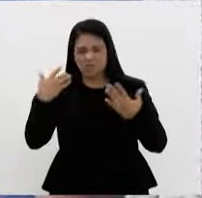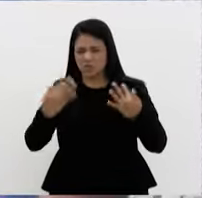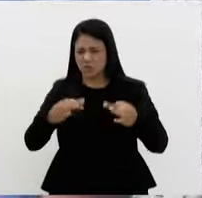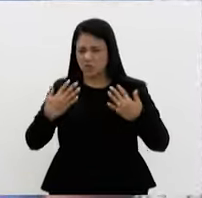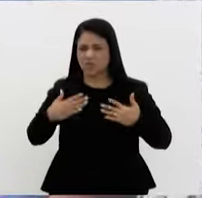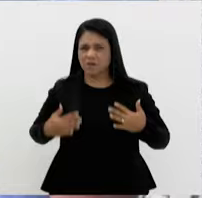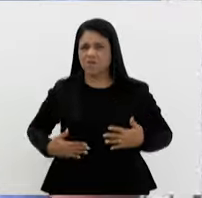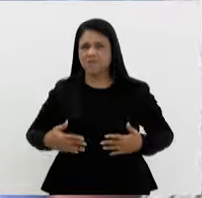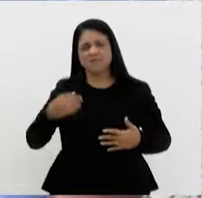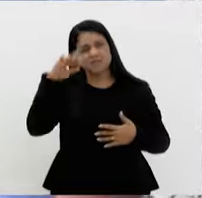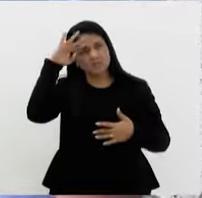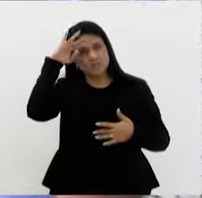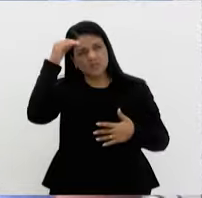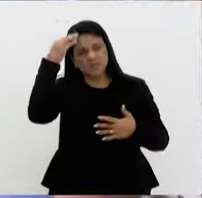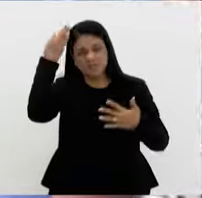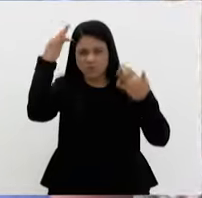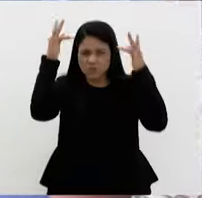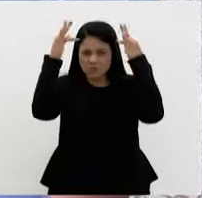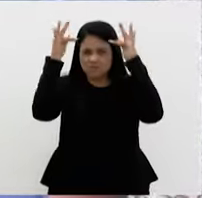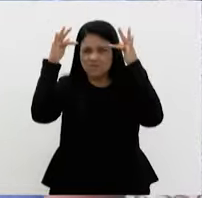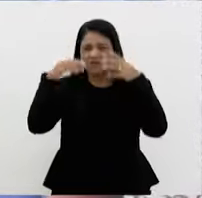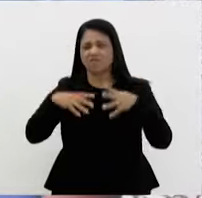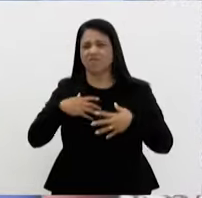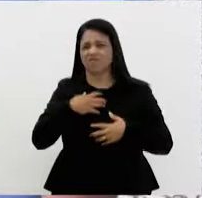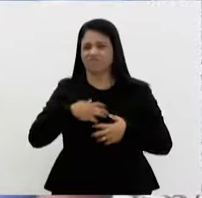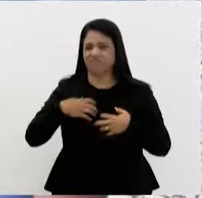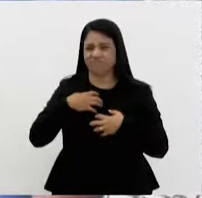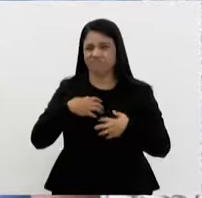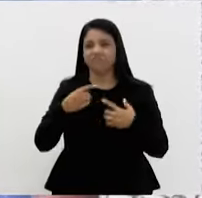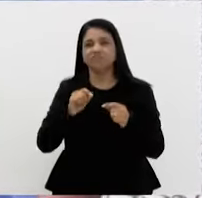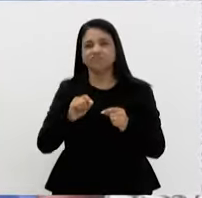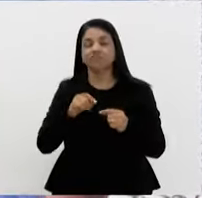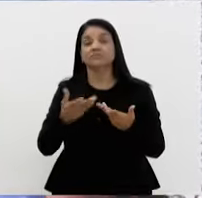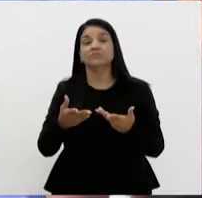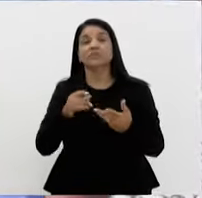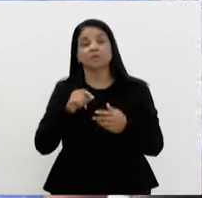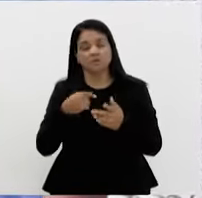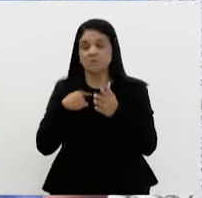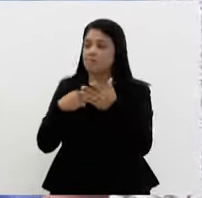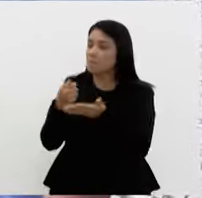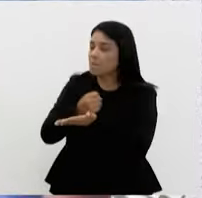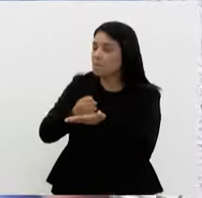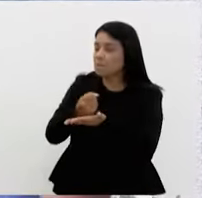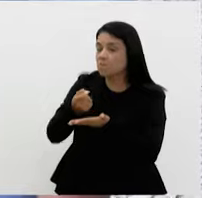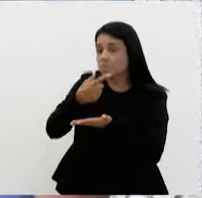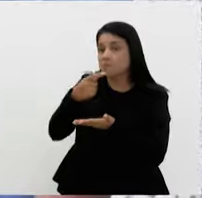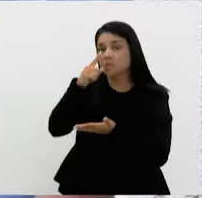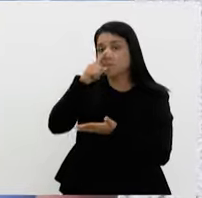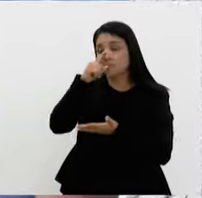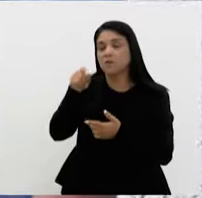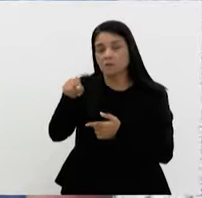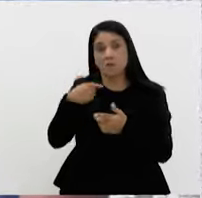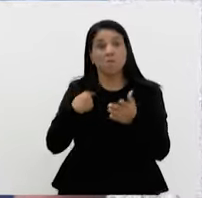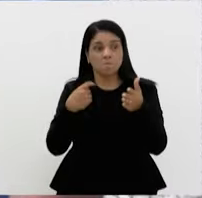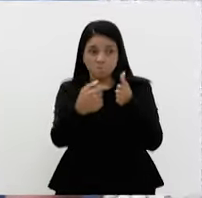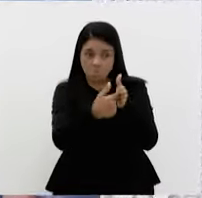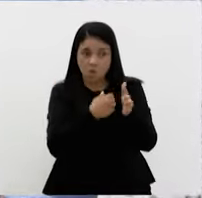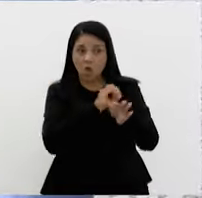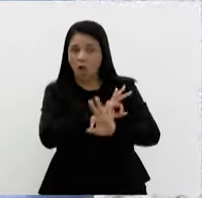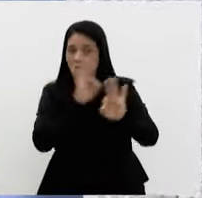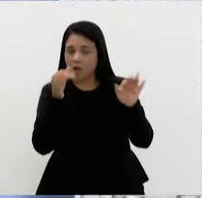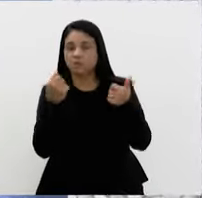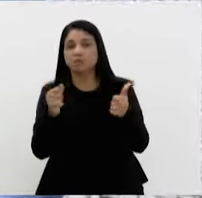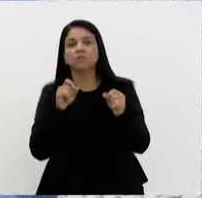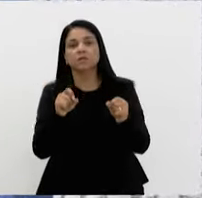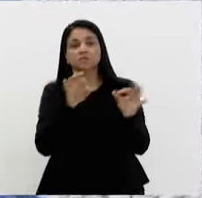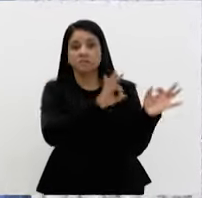dor de cabeça, náusea, quais são os perigos dessa automedicação? Então, essa é uma ótima pergunta, né, para todos que estão nos ouvindo e nos vendo.